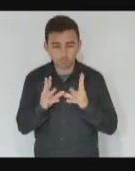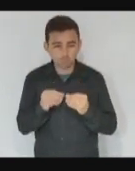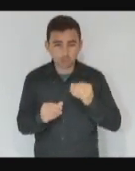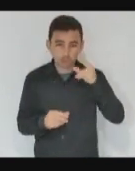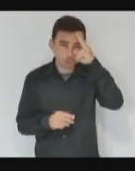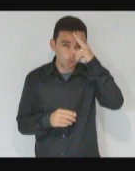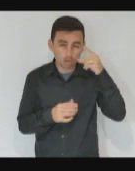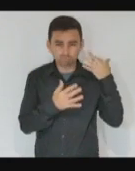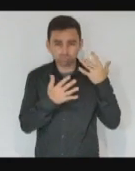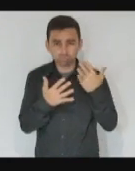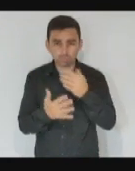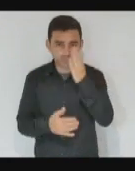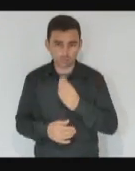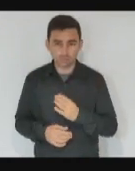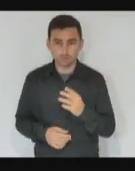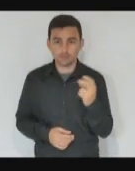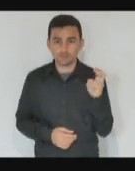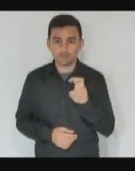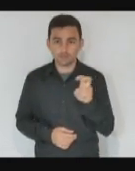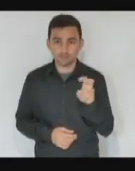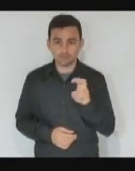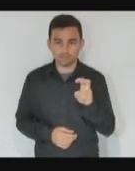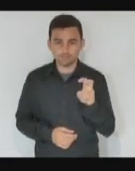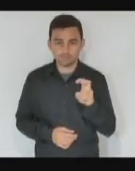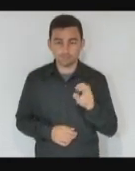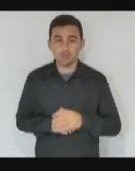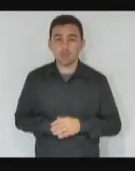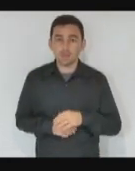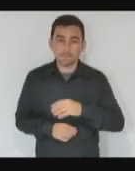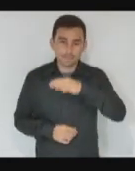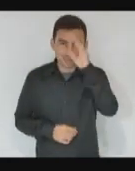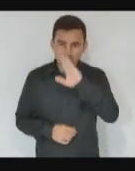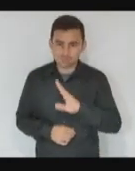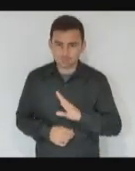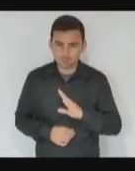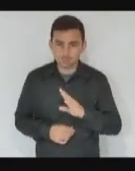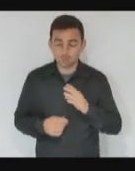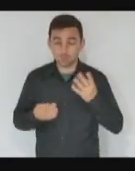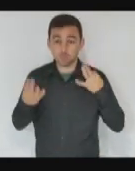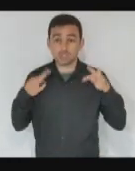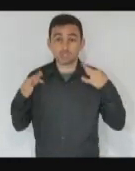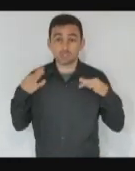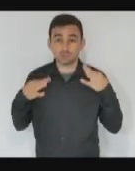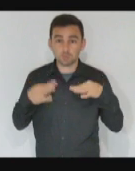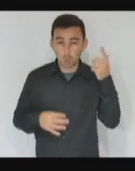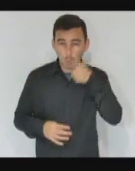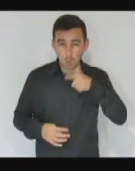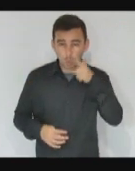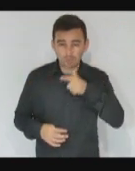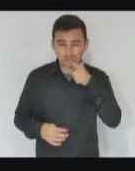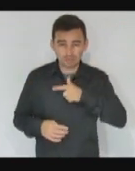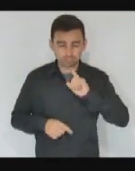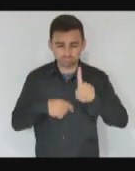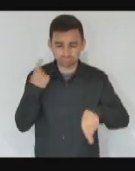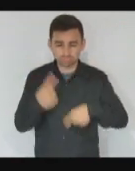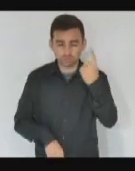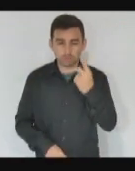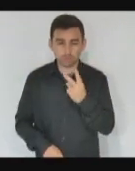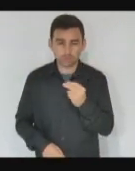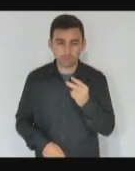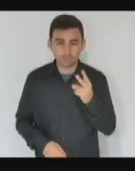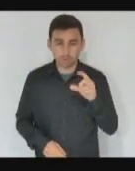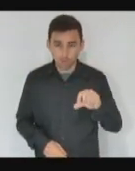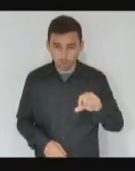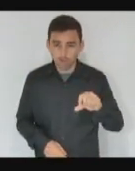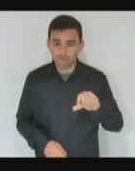Brasil. Quinto slide, turismo tem faturamento recorde em 2019. Aliás, em Santa Catarina